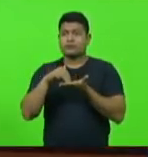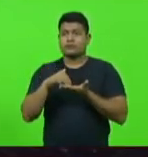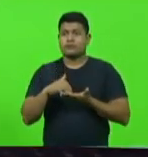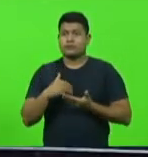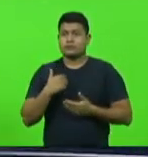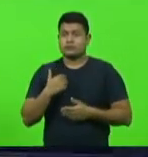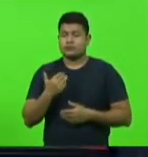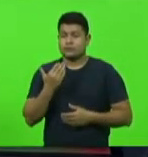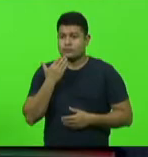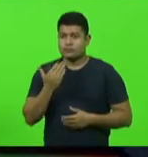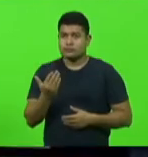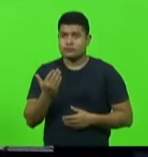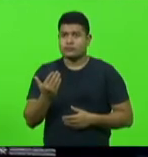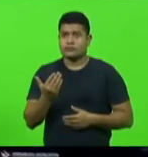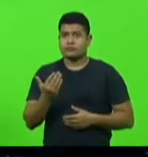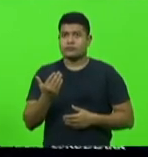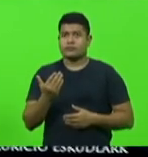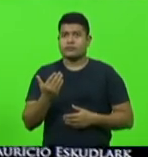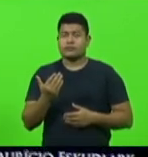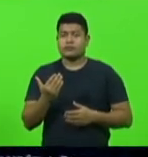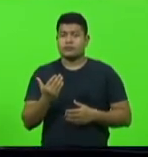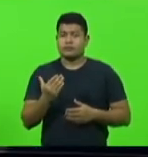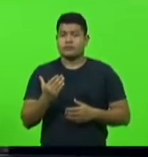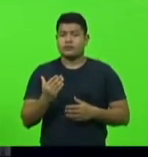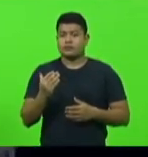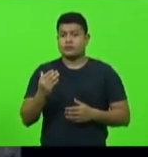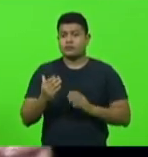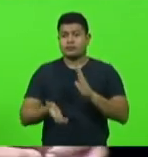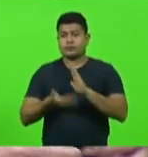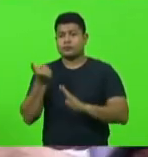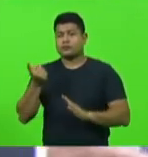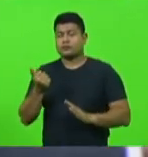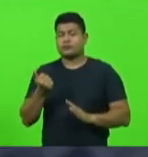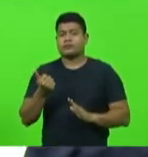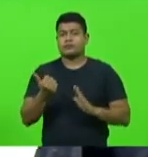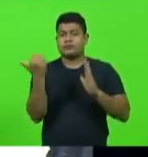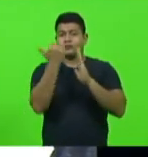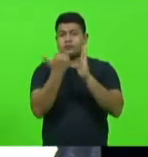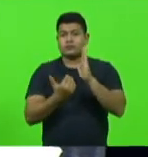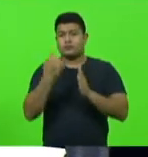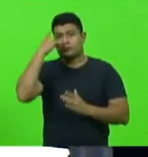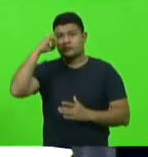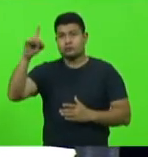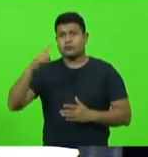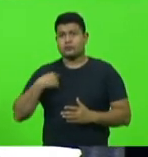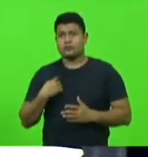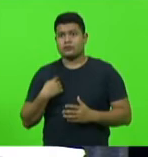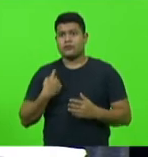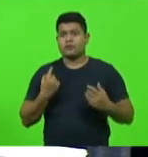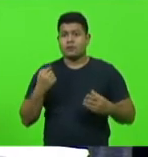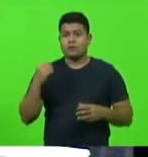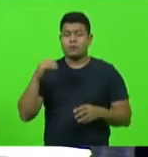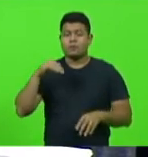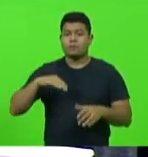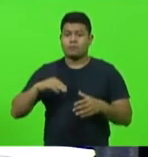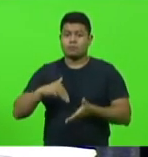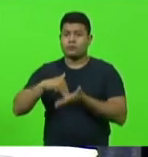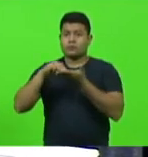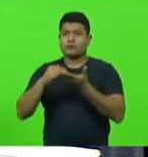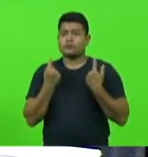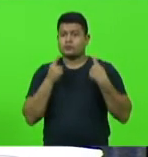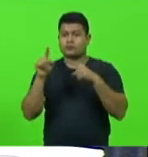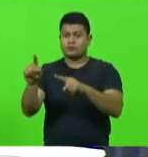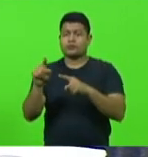que não fosse colocada na ordem do dia. Moção de repúdio à SIDASC sobre uma